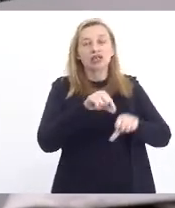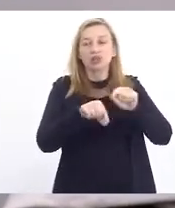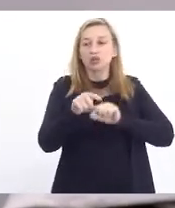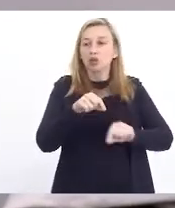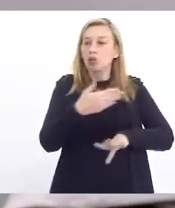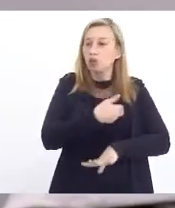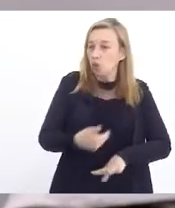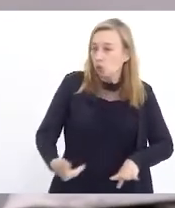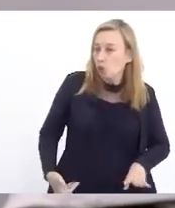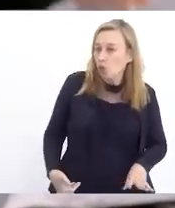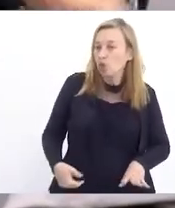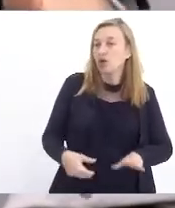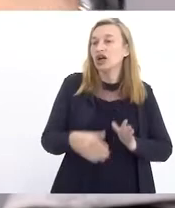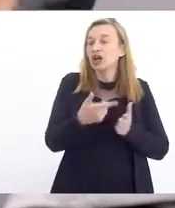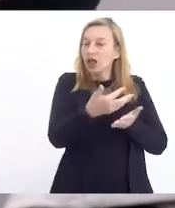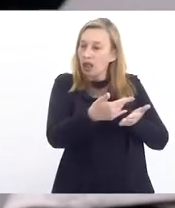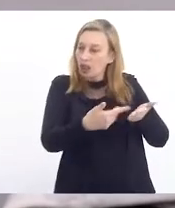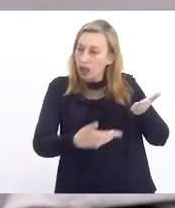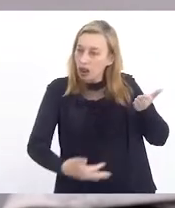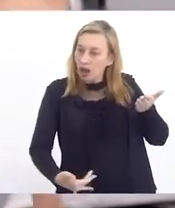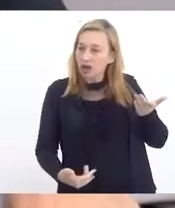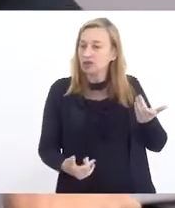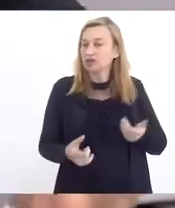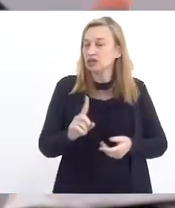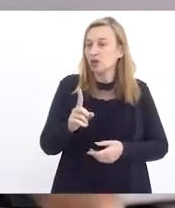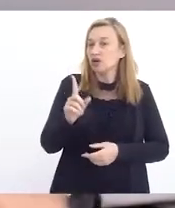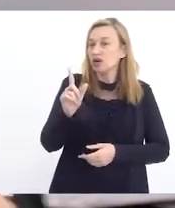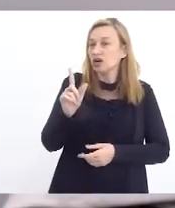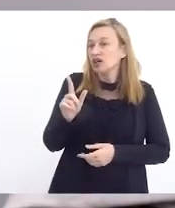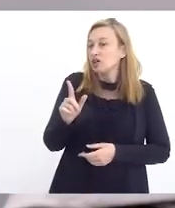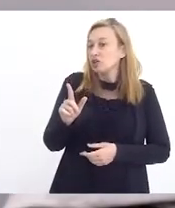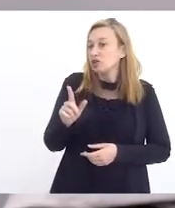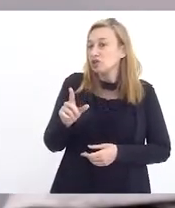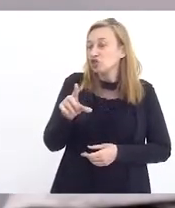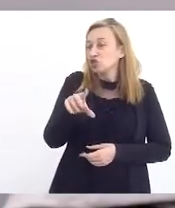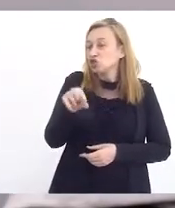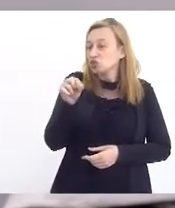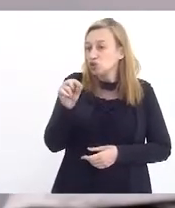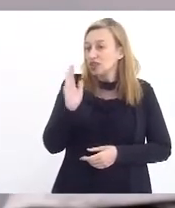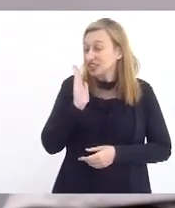pública, lista tríplice, não QI, como é hoje, né?